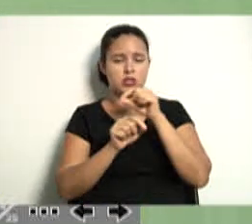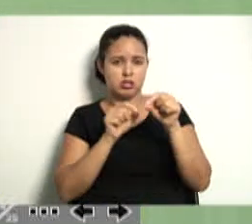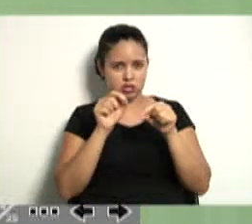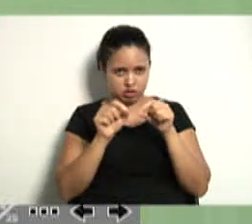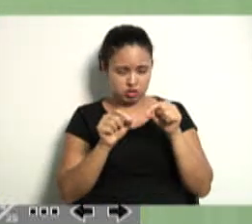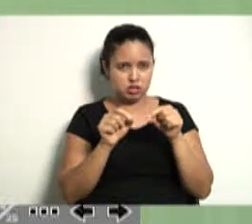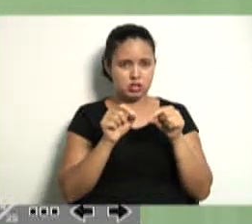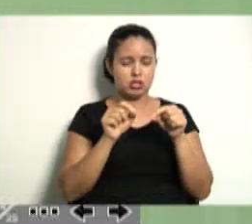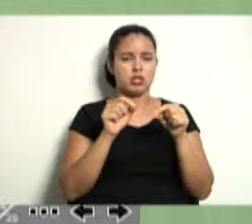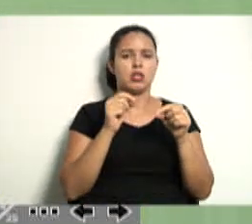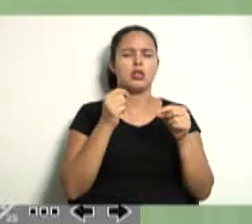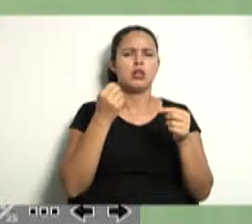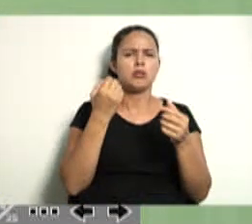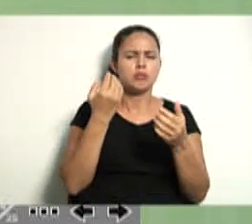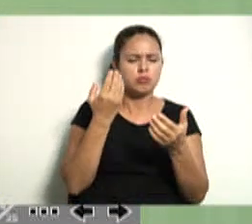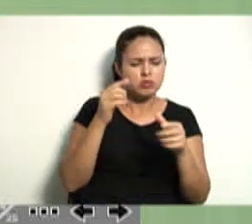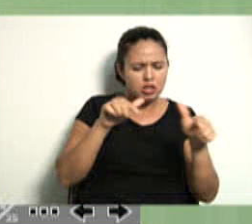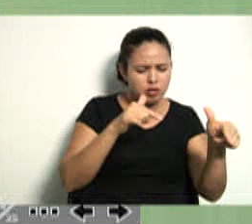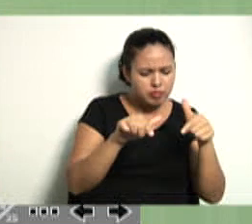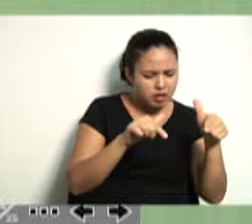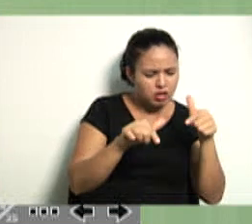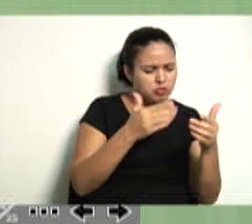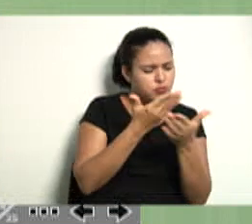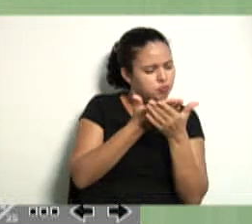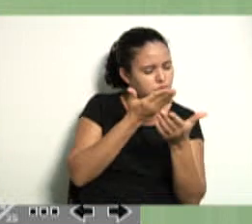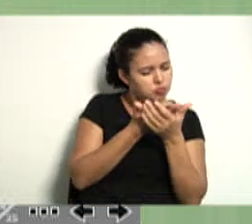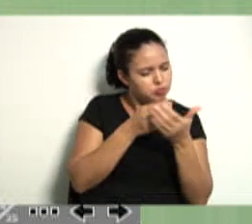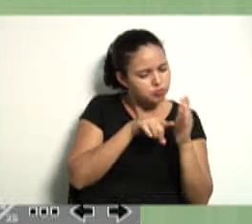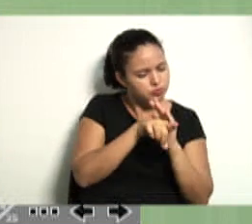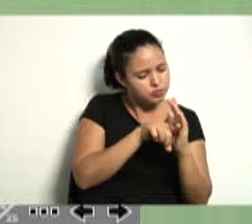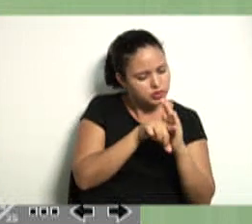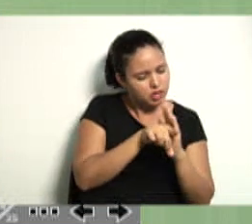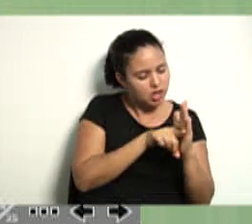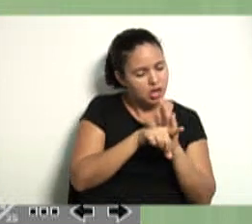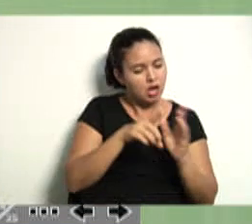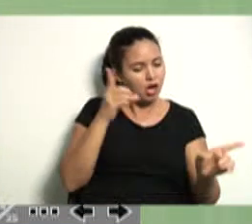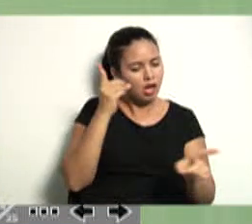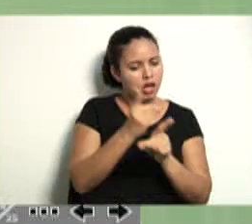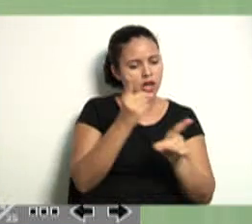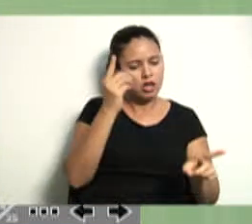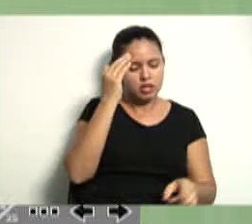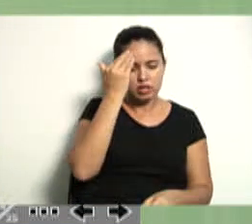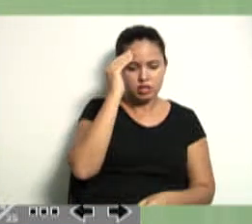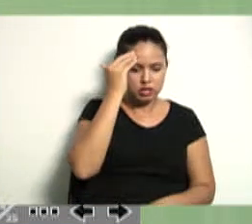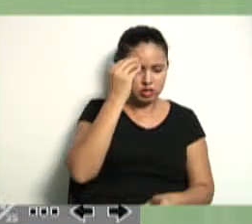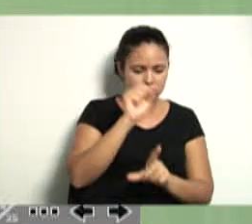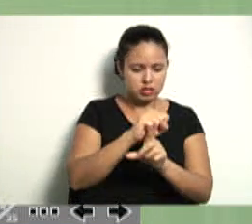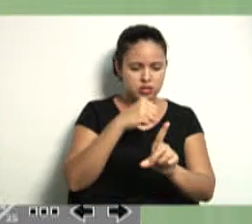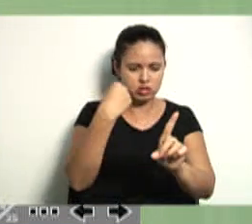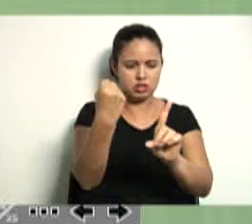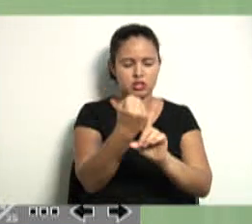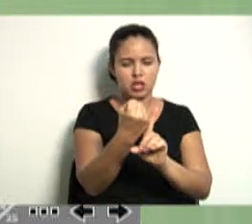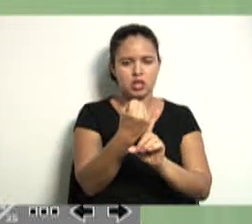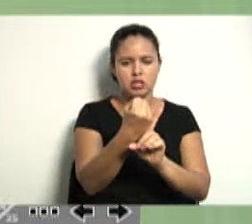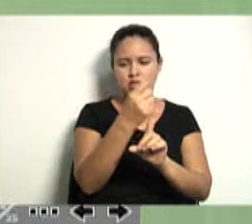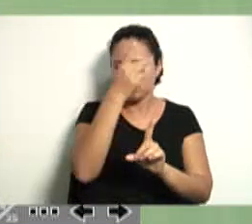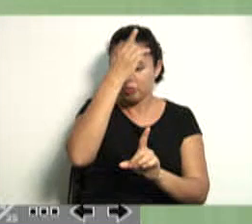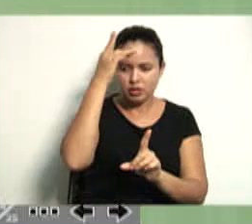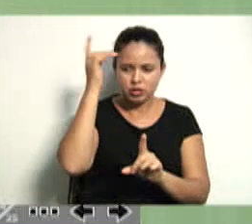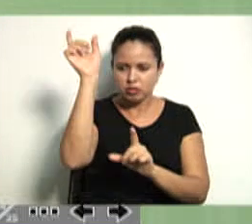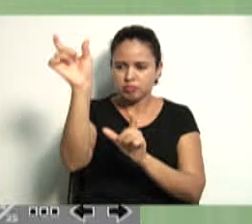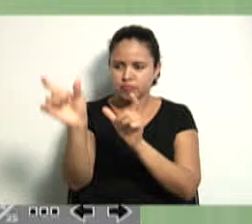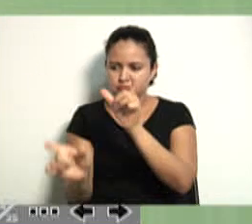do trabalho, é possível compreender a sociedade e os homens, sendo o trabalho uma